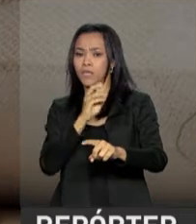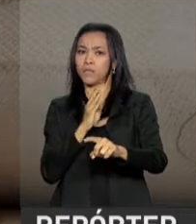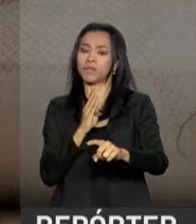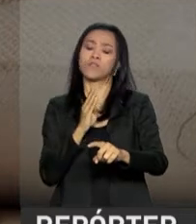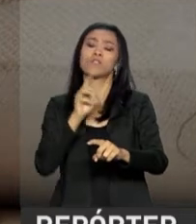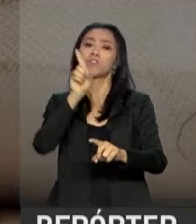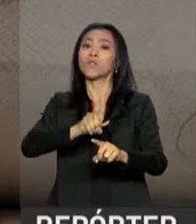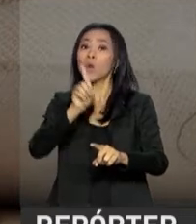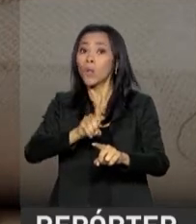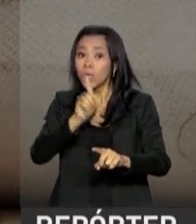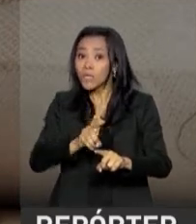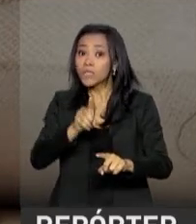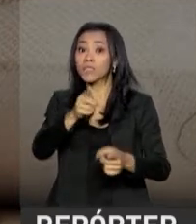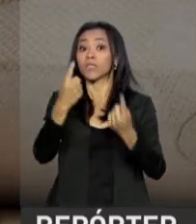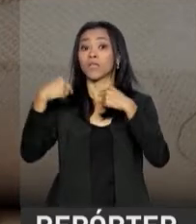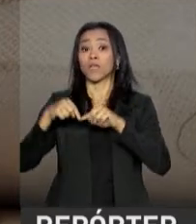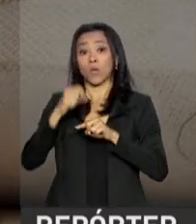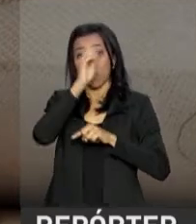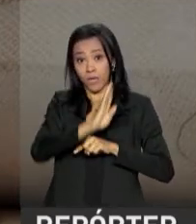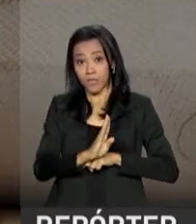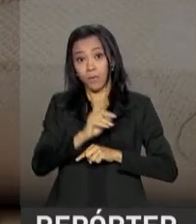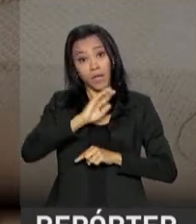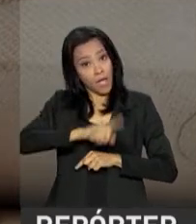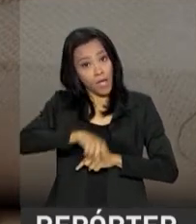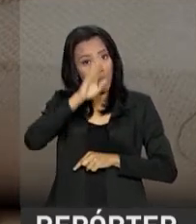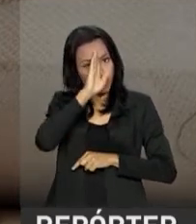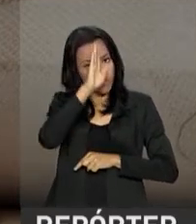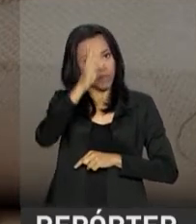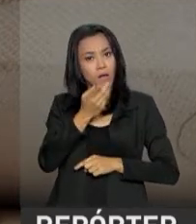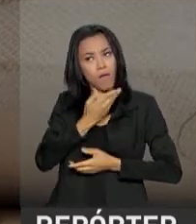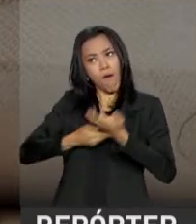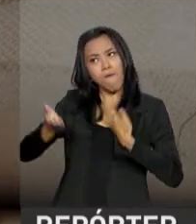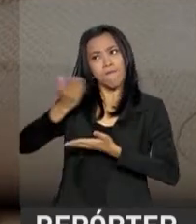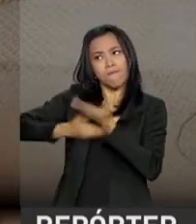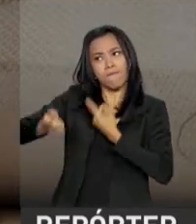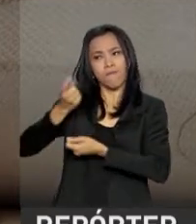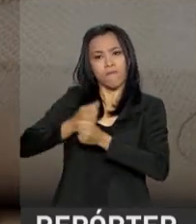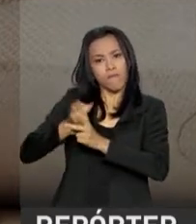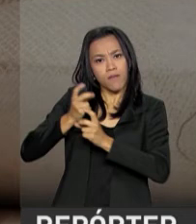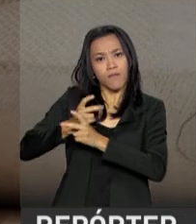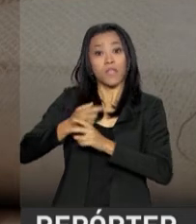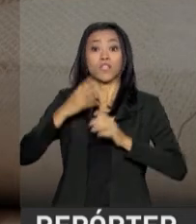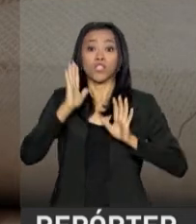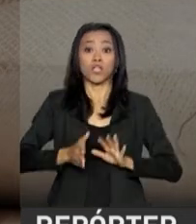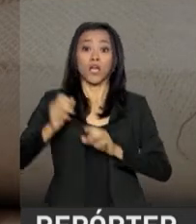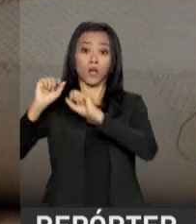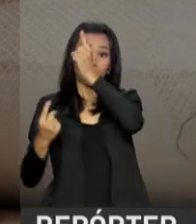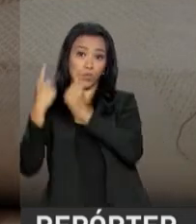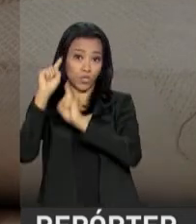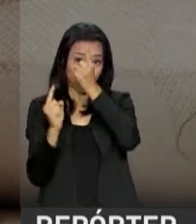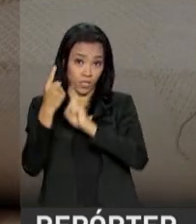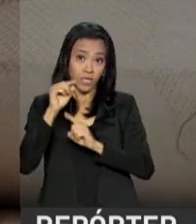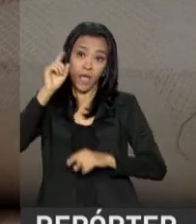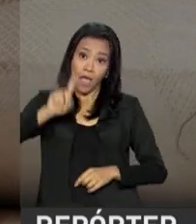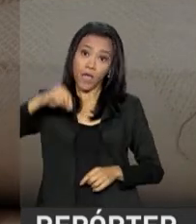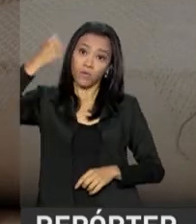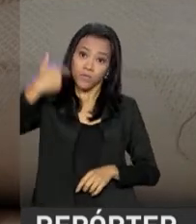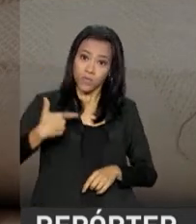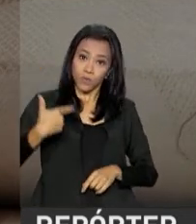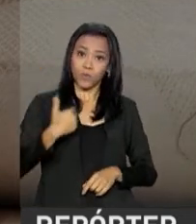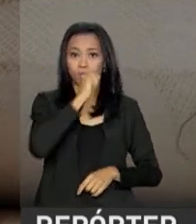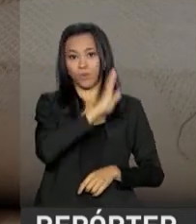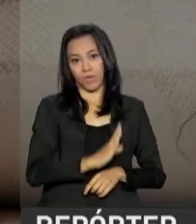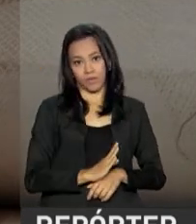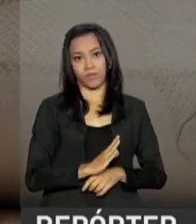1,5 bilhão de dólares. O Brasil é o principal parceiro comercial do Chile na América do Sul. Já o Chile é o segundo principal parceiro do Brasil